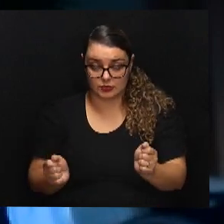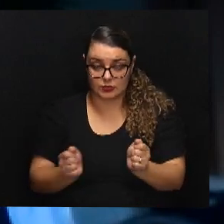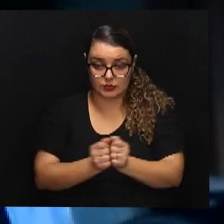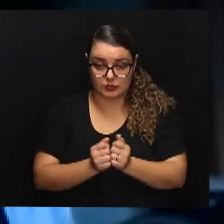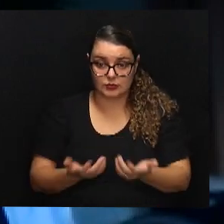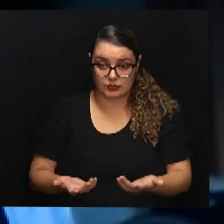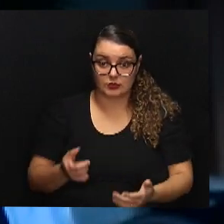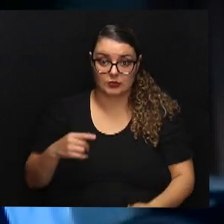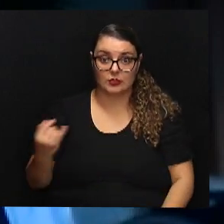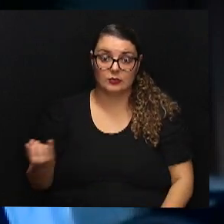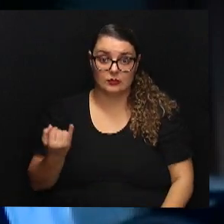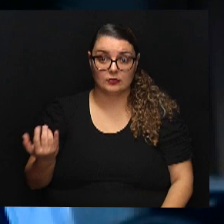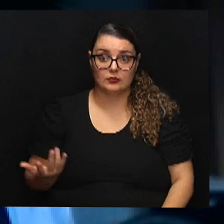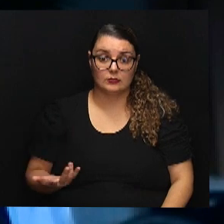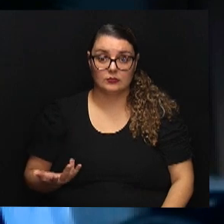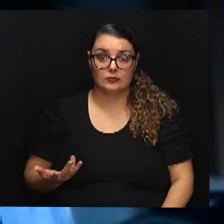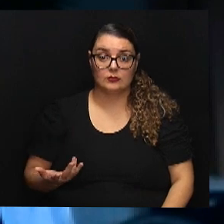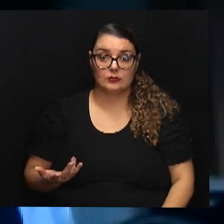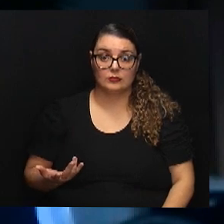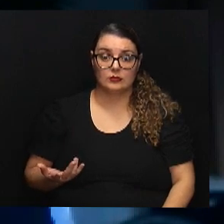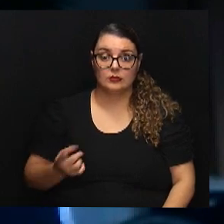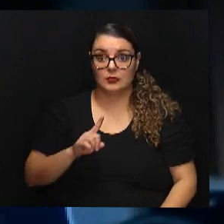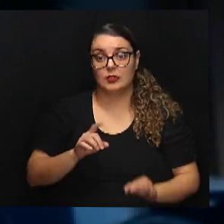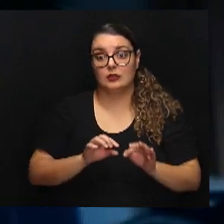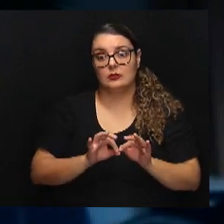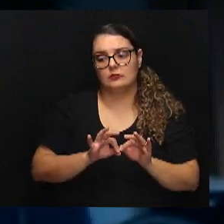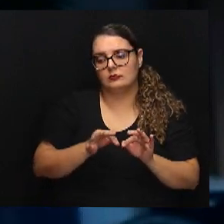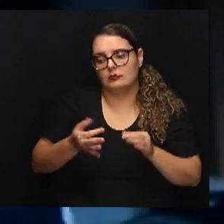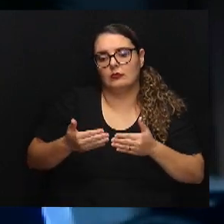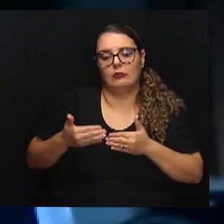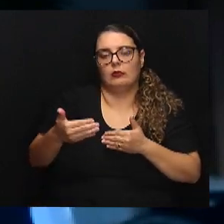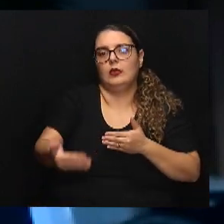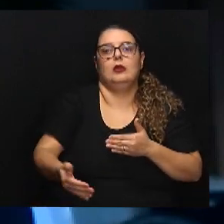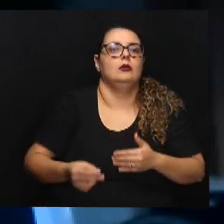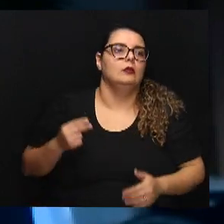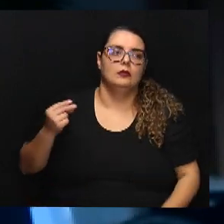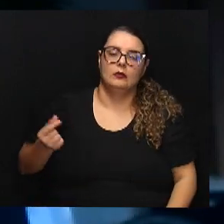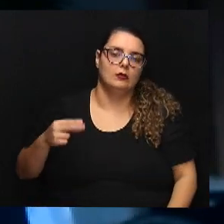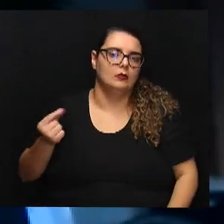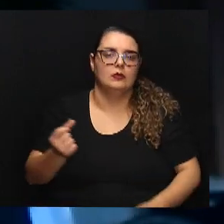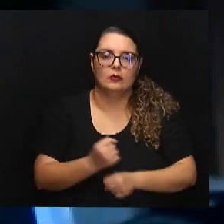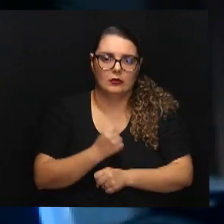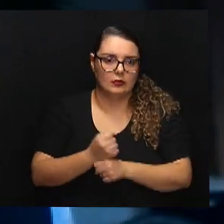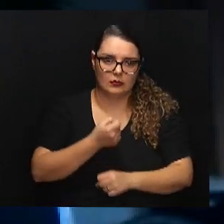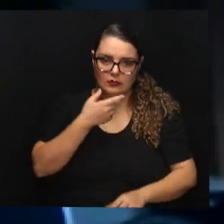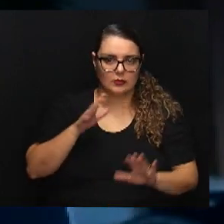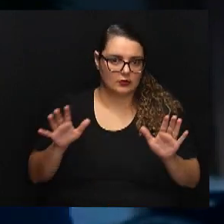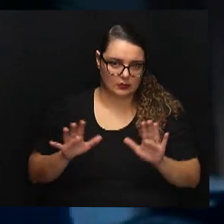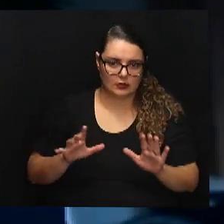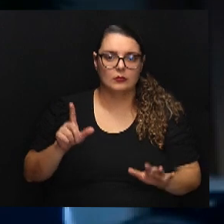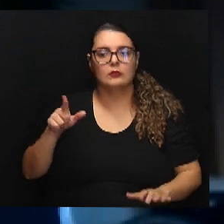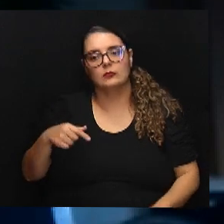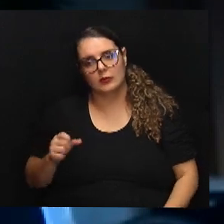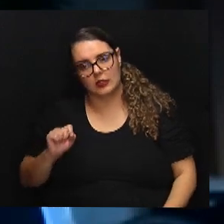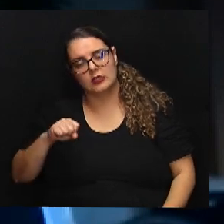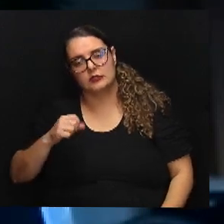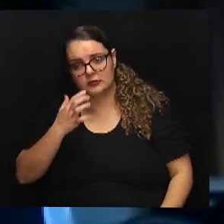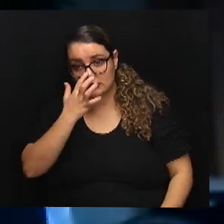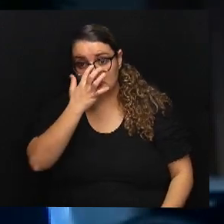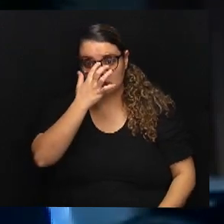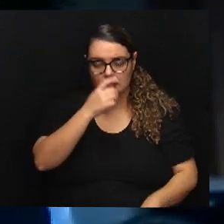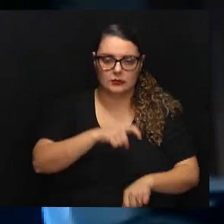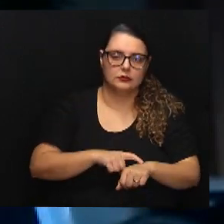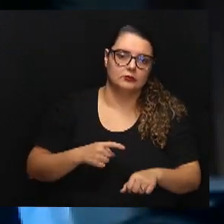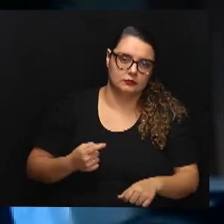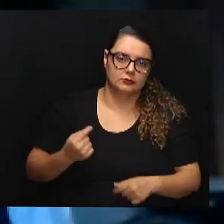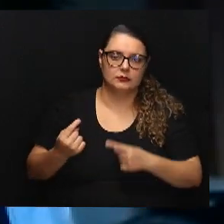farmacológica. E é importante, assim, a gente não alongar muito, né? O paciente usar muito tempo de medicamento. Mas